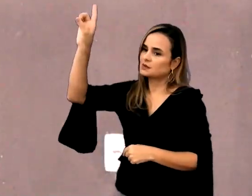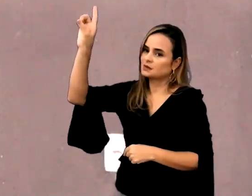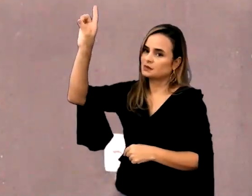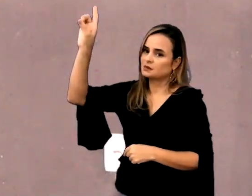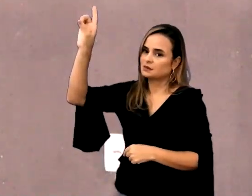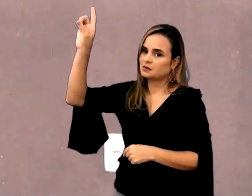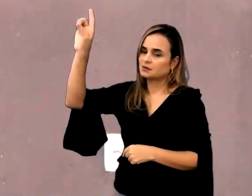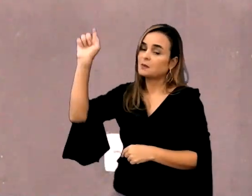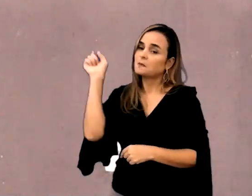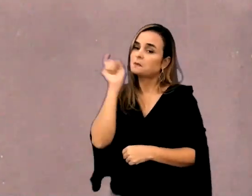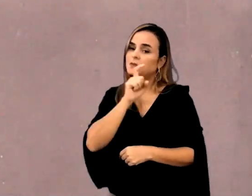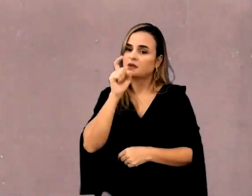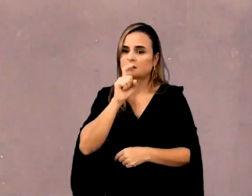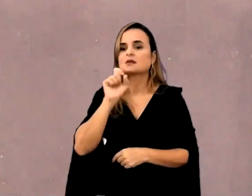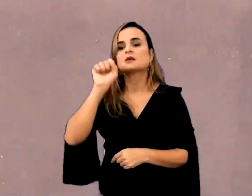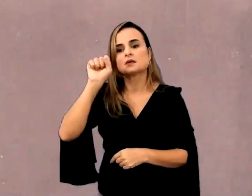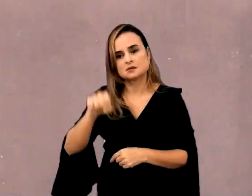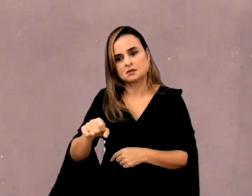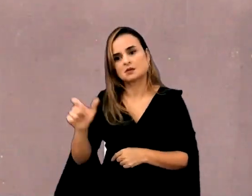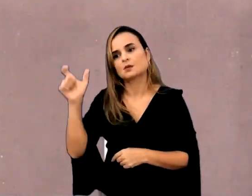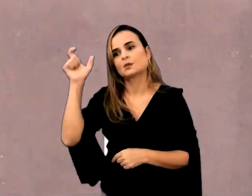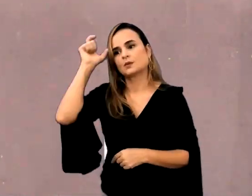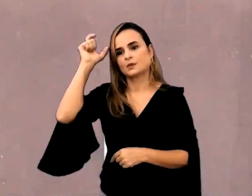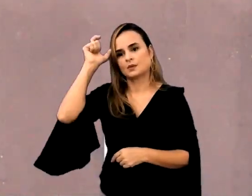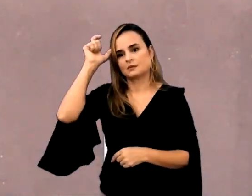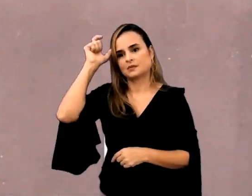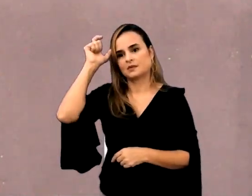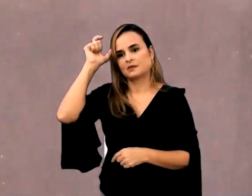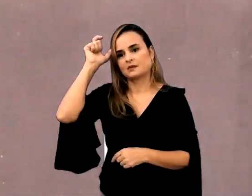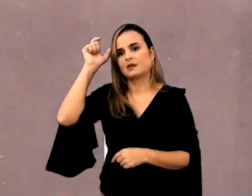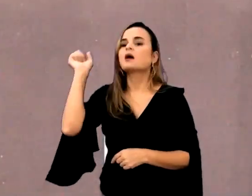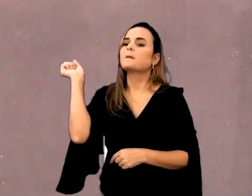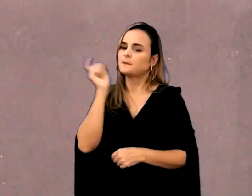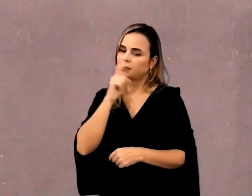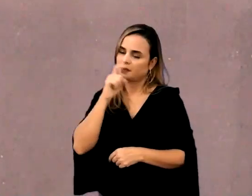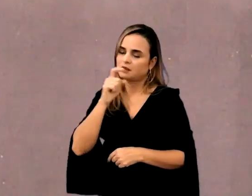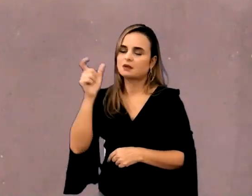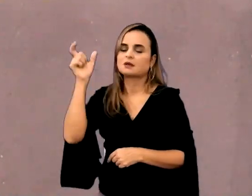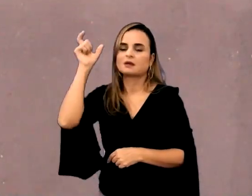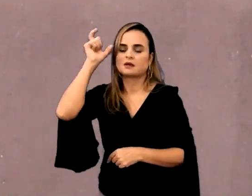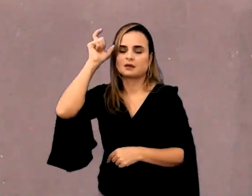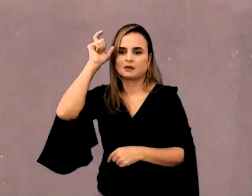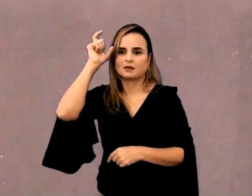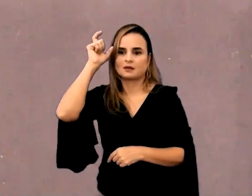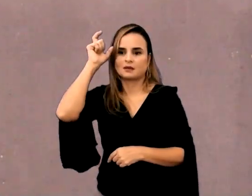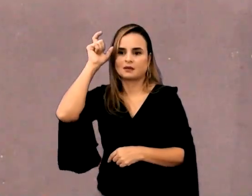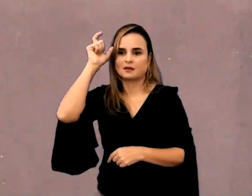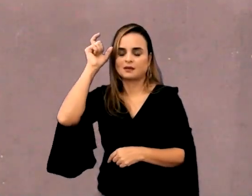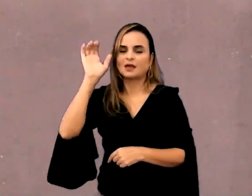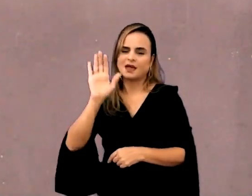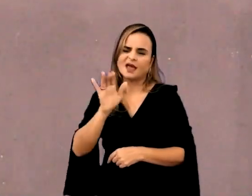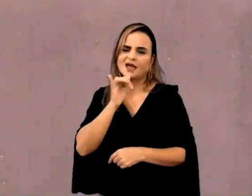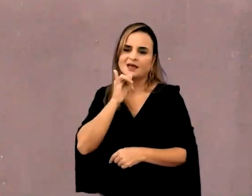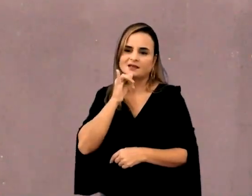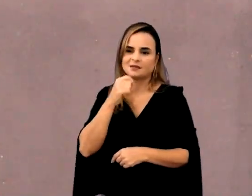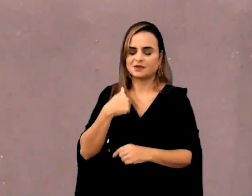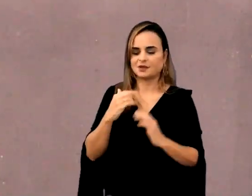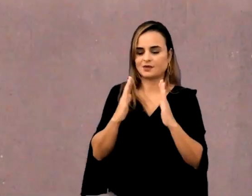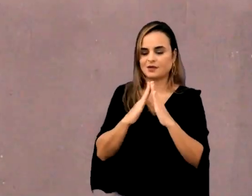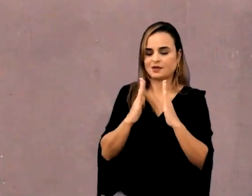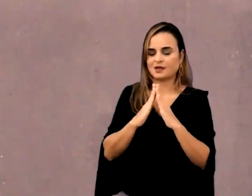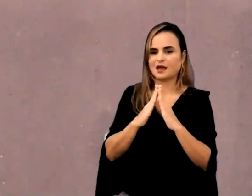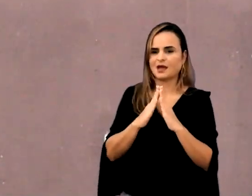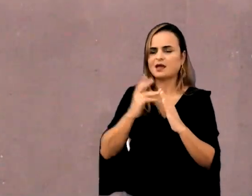é Satanás. Ele é o mentiroso. É aquele que quando você diz: eu não estou, diga a fulano que eu não